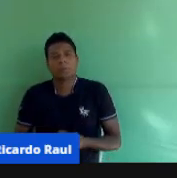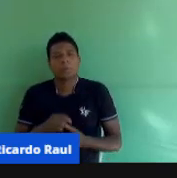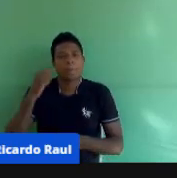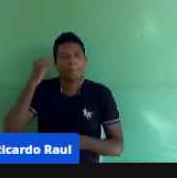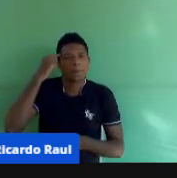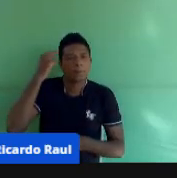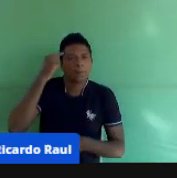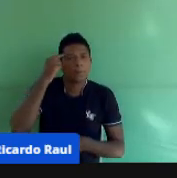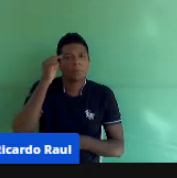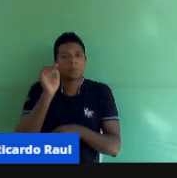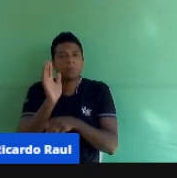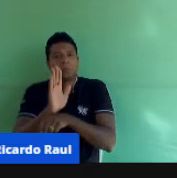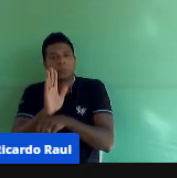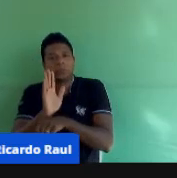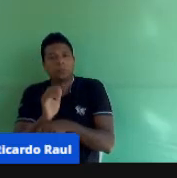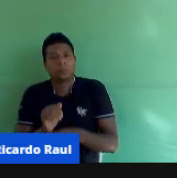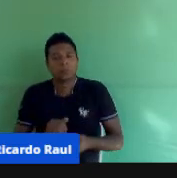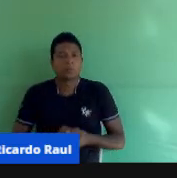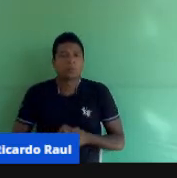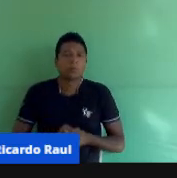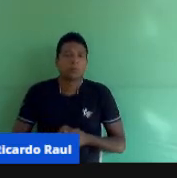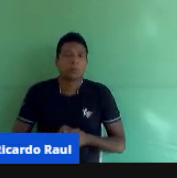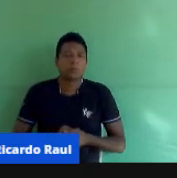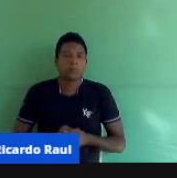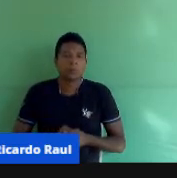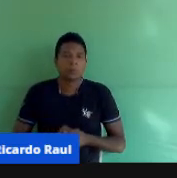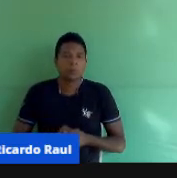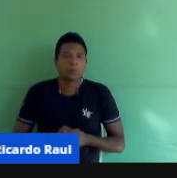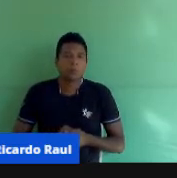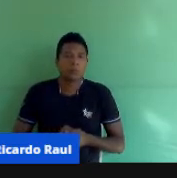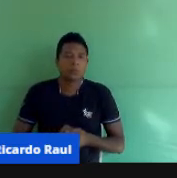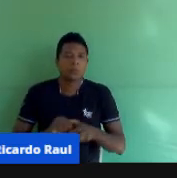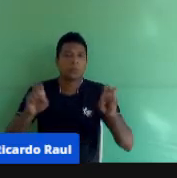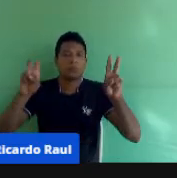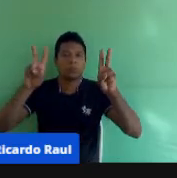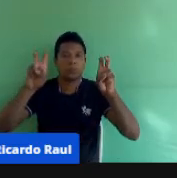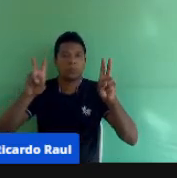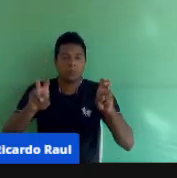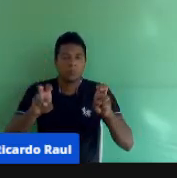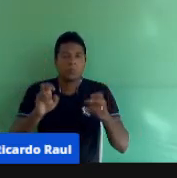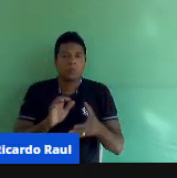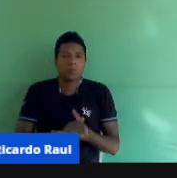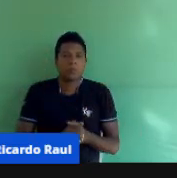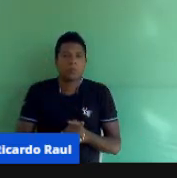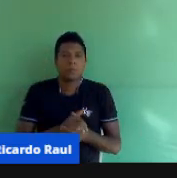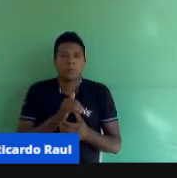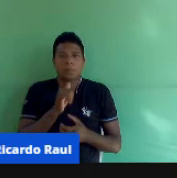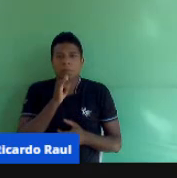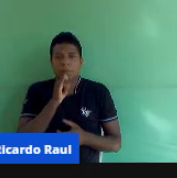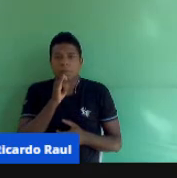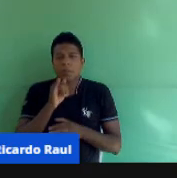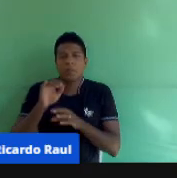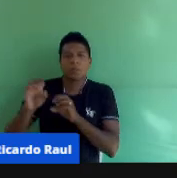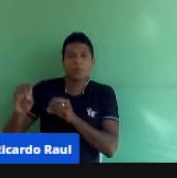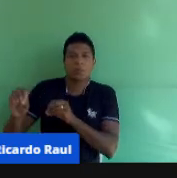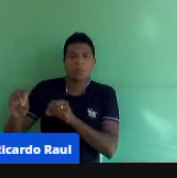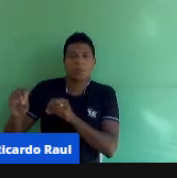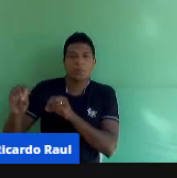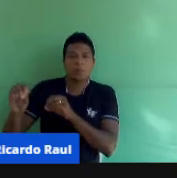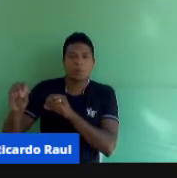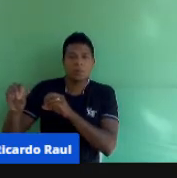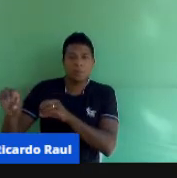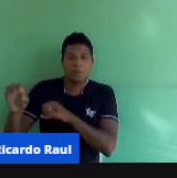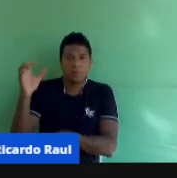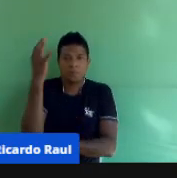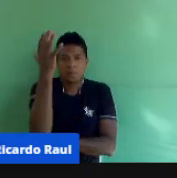na forma de lidar com determinados assuntos. Então, se a gente está falando de educação ambiental, o Rafael já trouxe